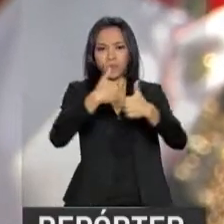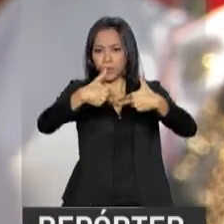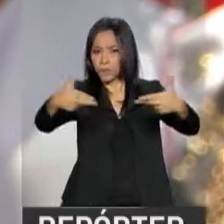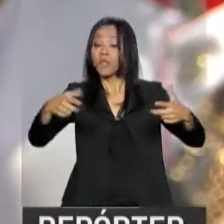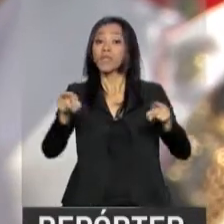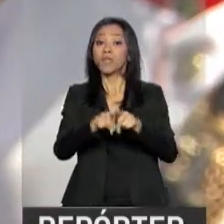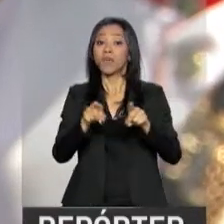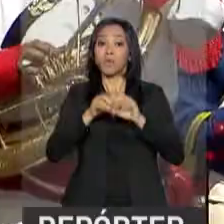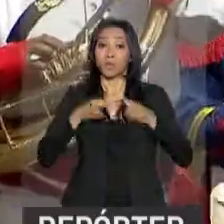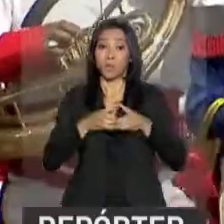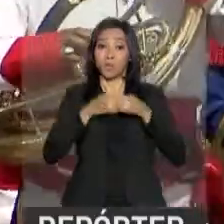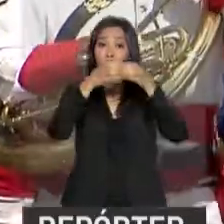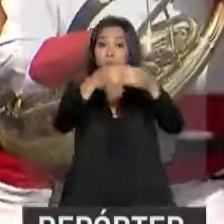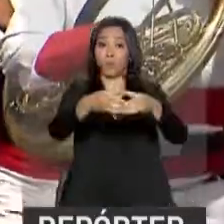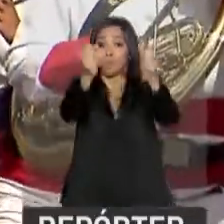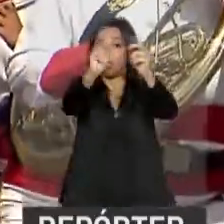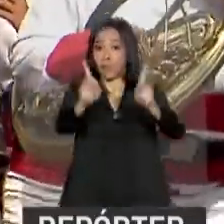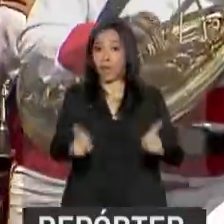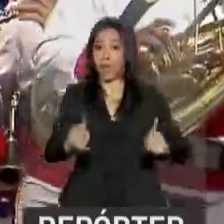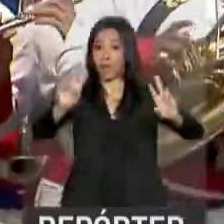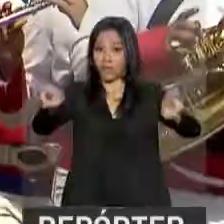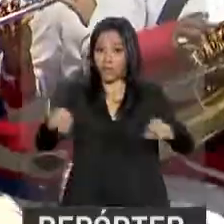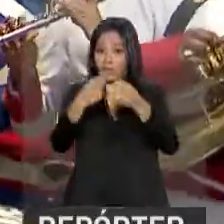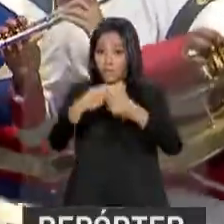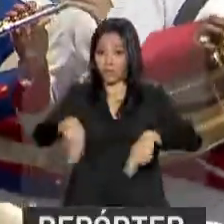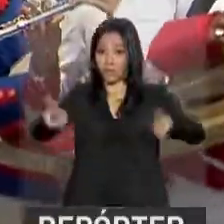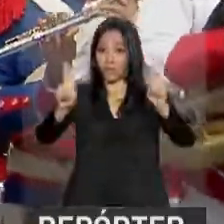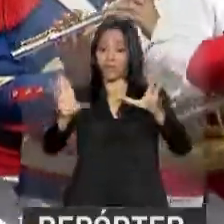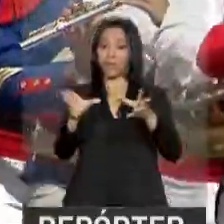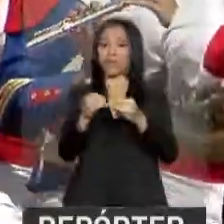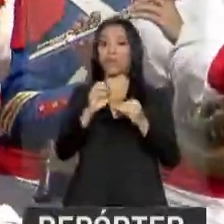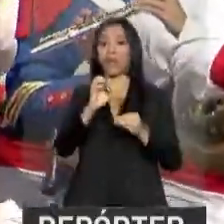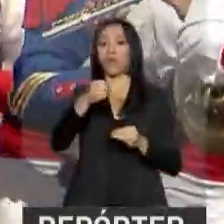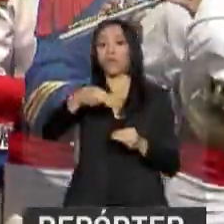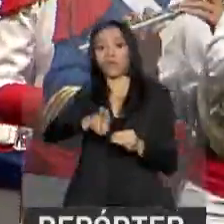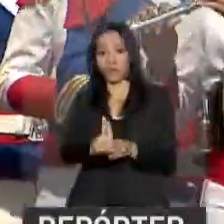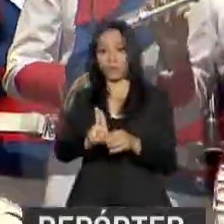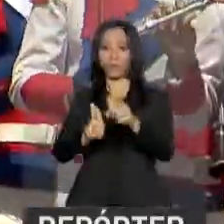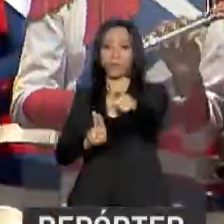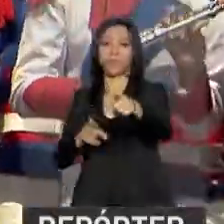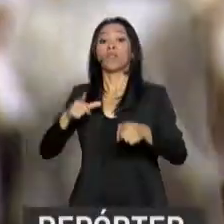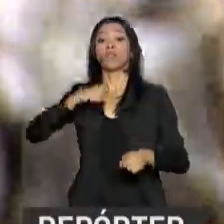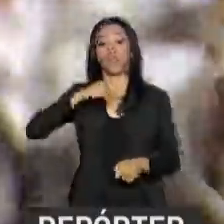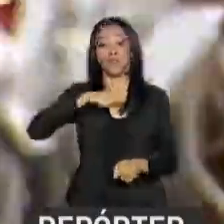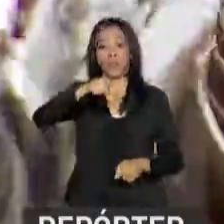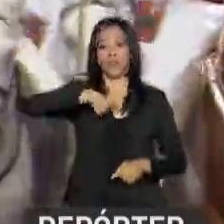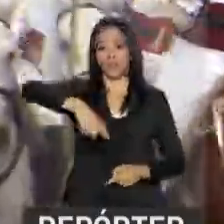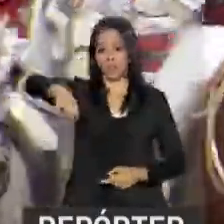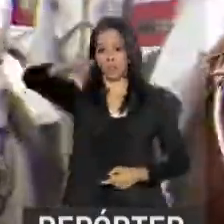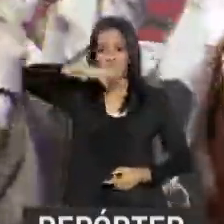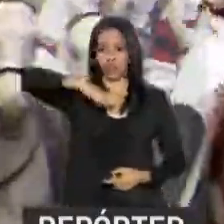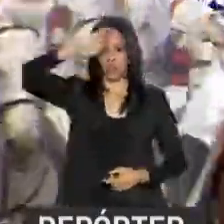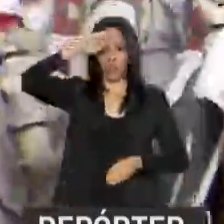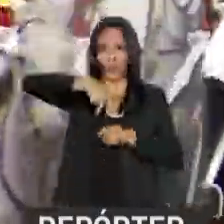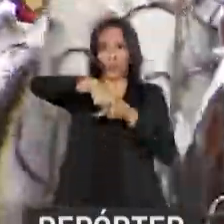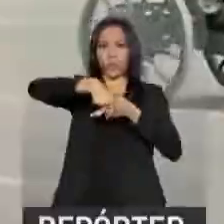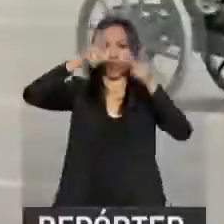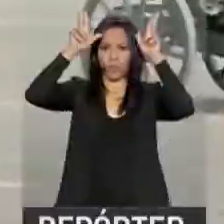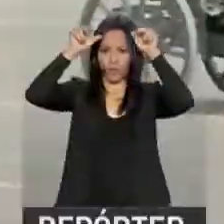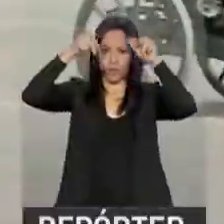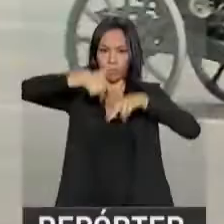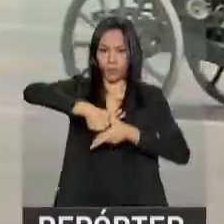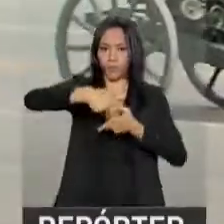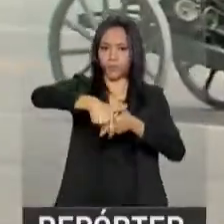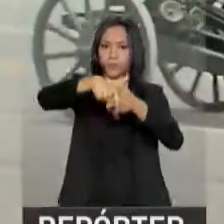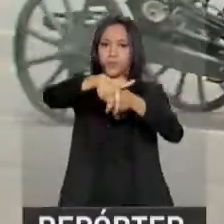de paz da onu o desfile militar contou com a presença do batalhão da guarda presidencial dos dragões da independência ea